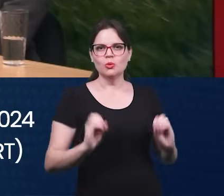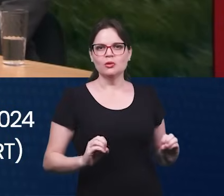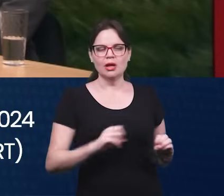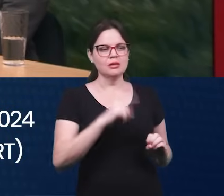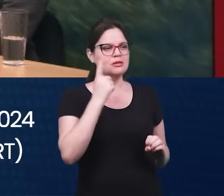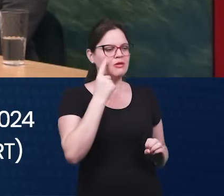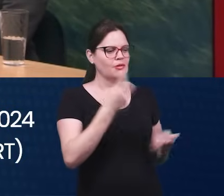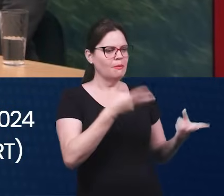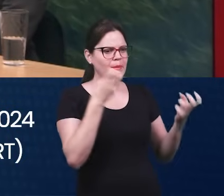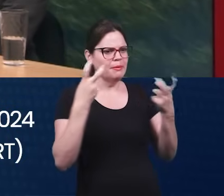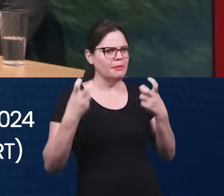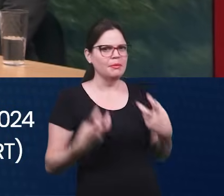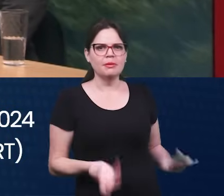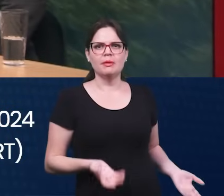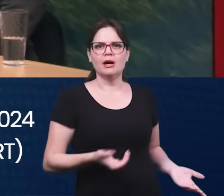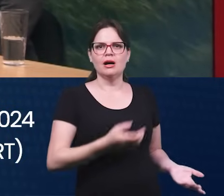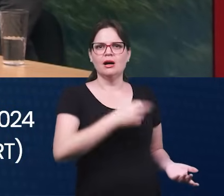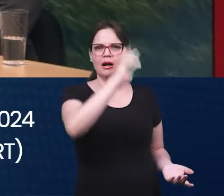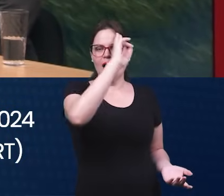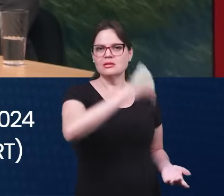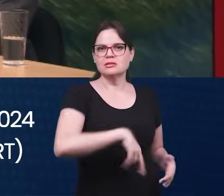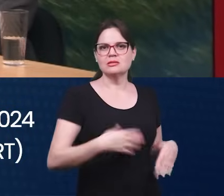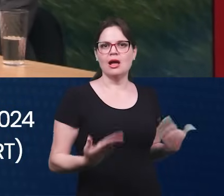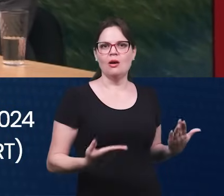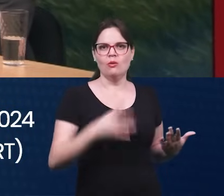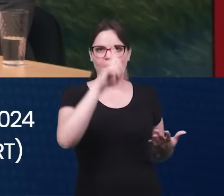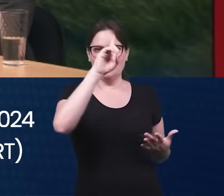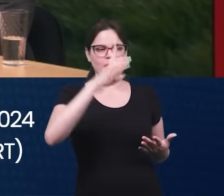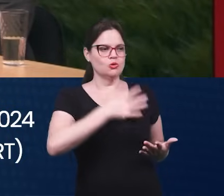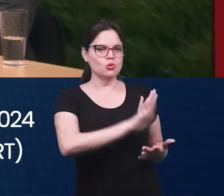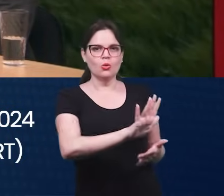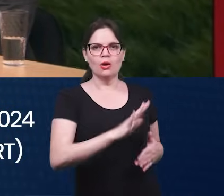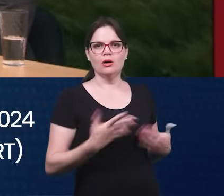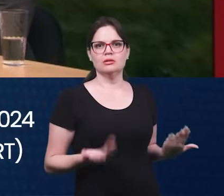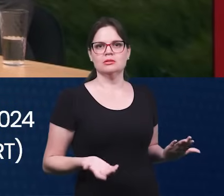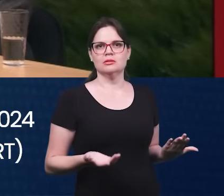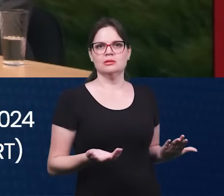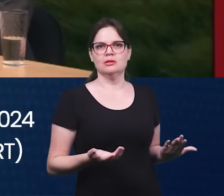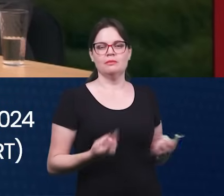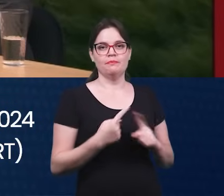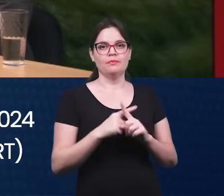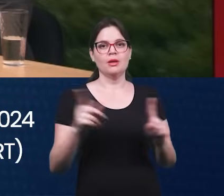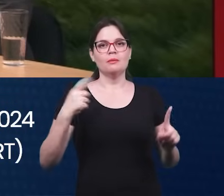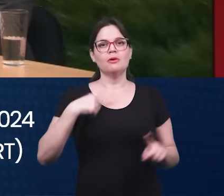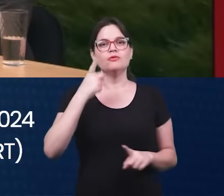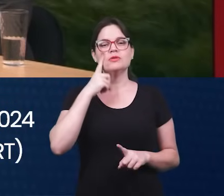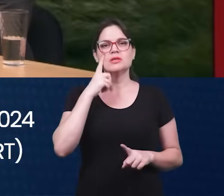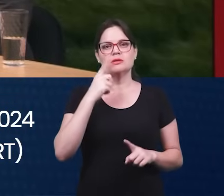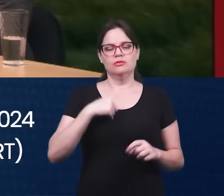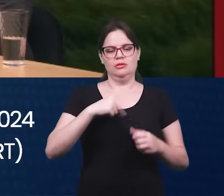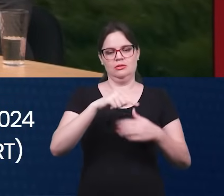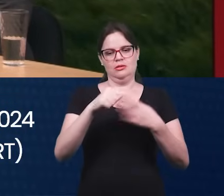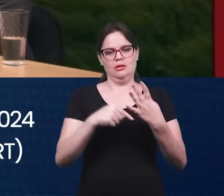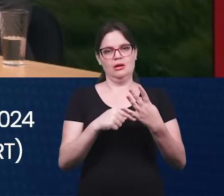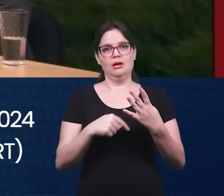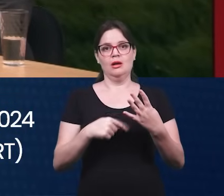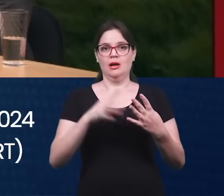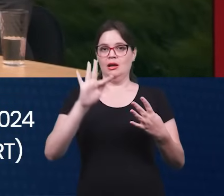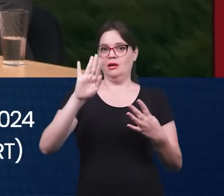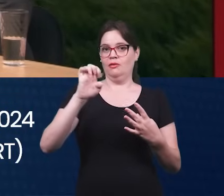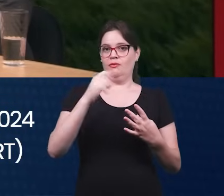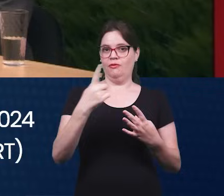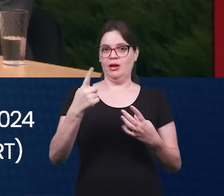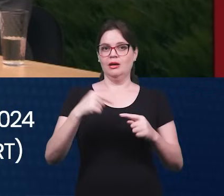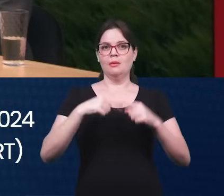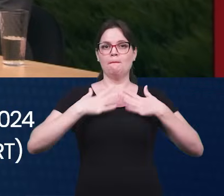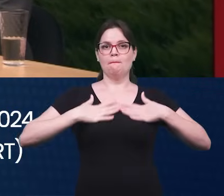aquela abominação agora quando você vê aqui o fruto do espírito aqui Vê lá ó bondade fé mansidão